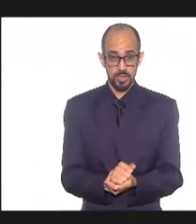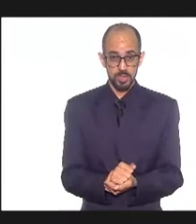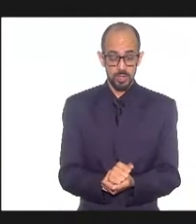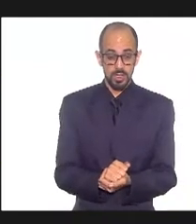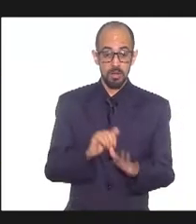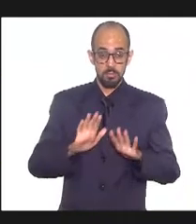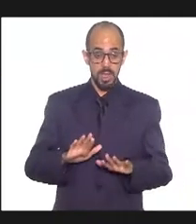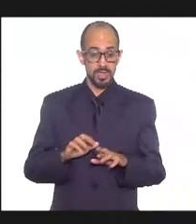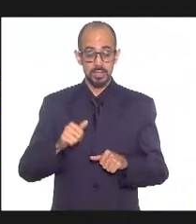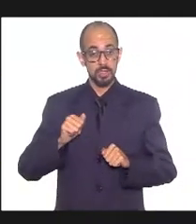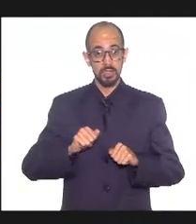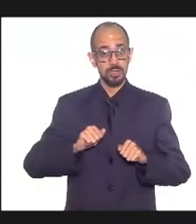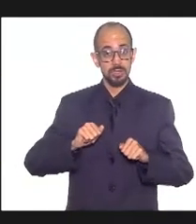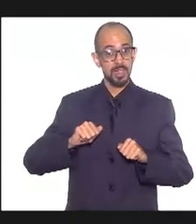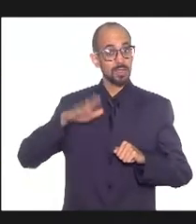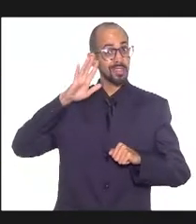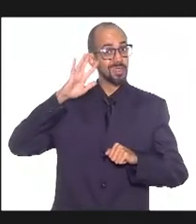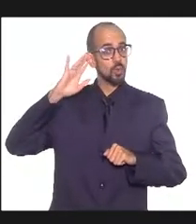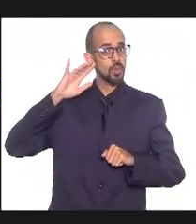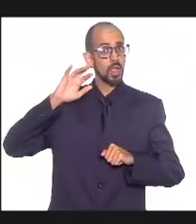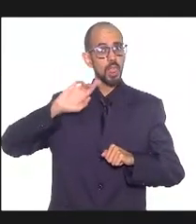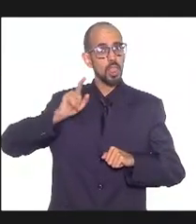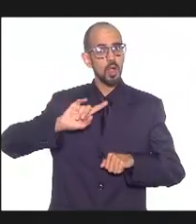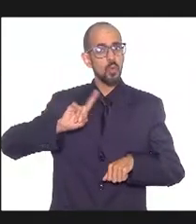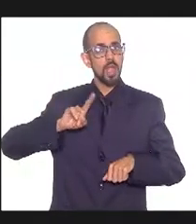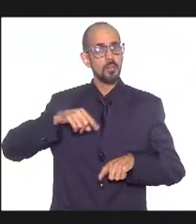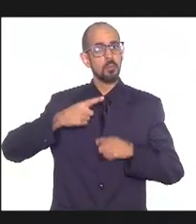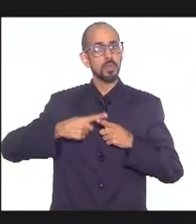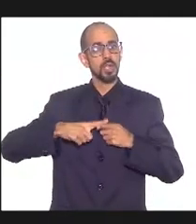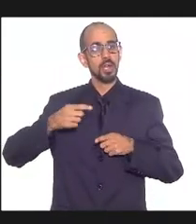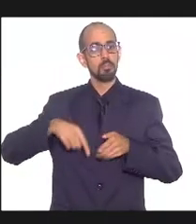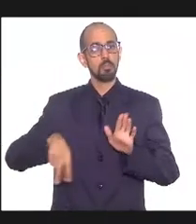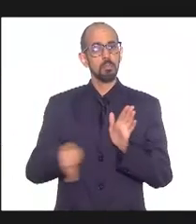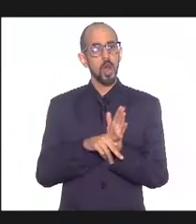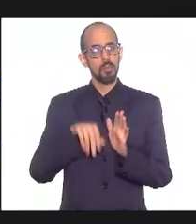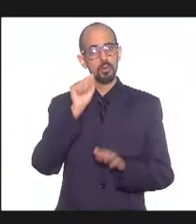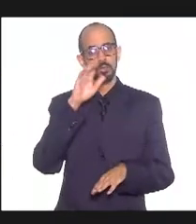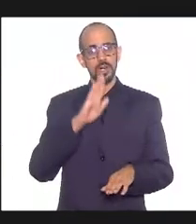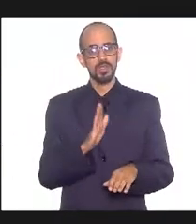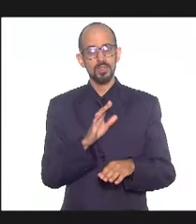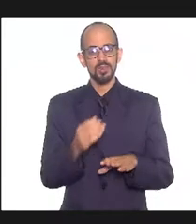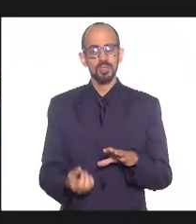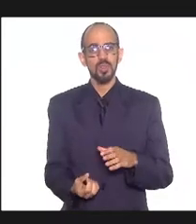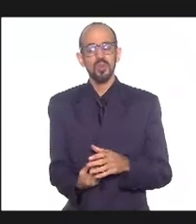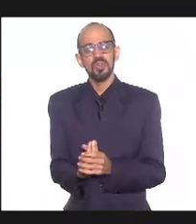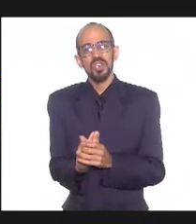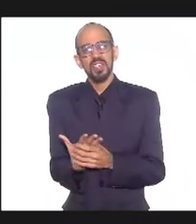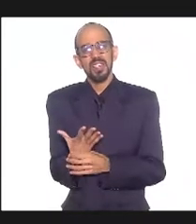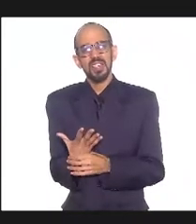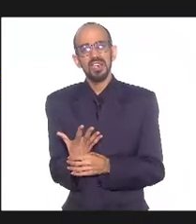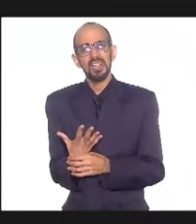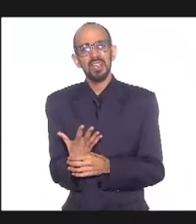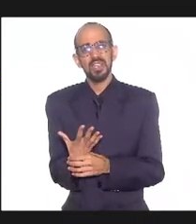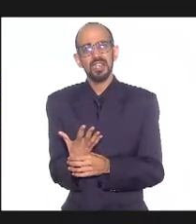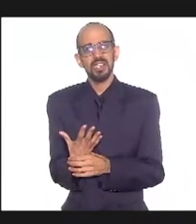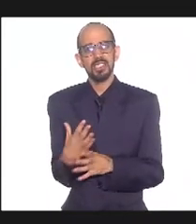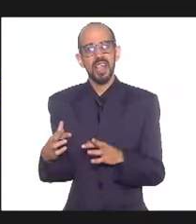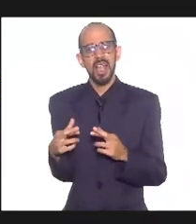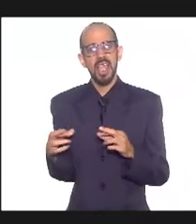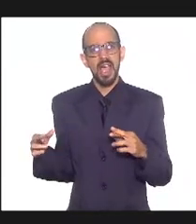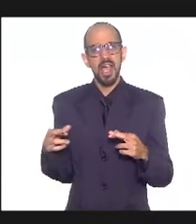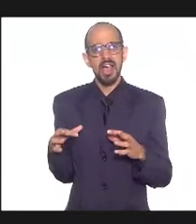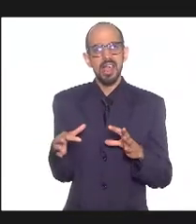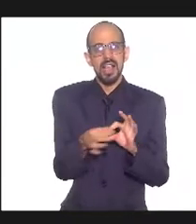só é commodity quando ele é importado, e ao mesmo tempo se estabelece com fórmulas de preço internacionais. Eu vi uma grande discussão